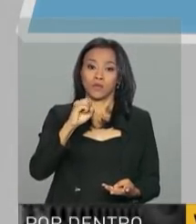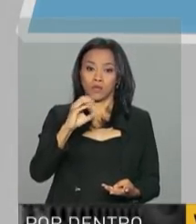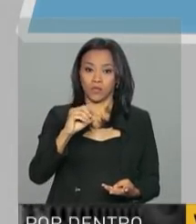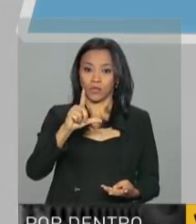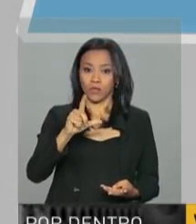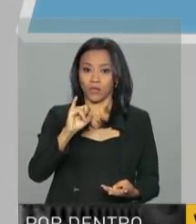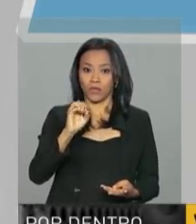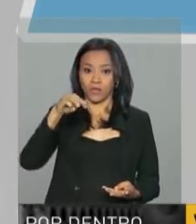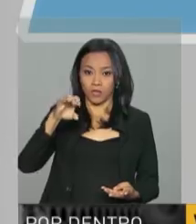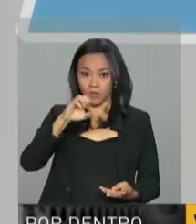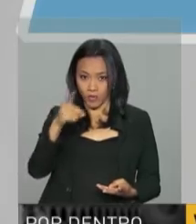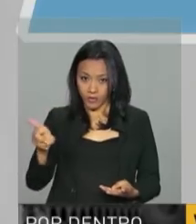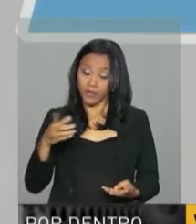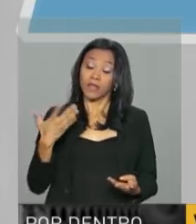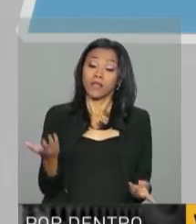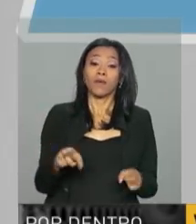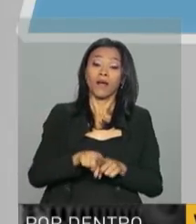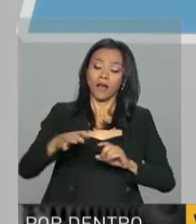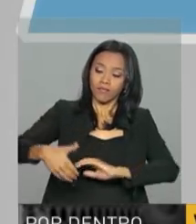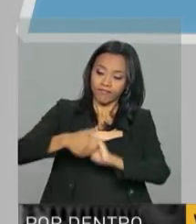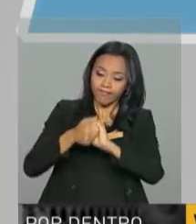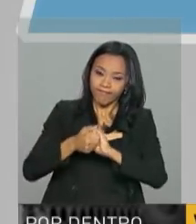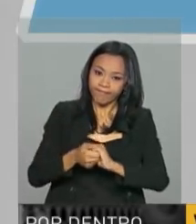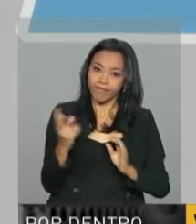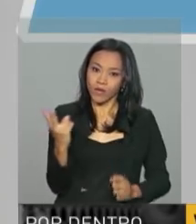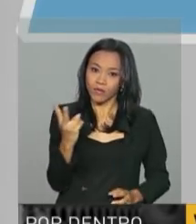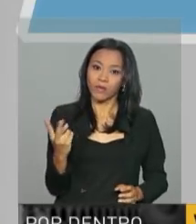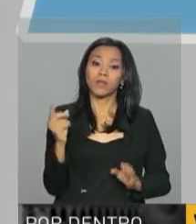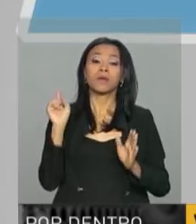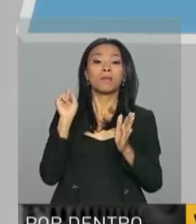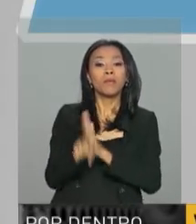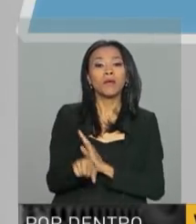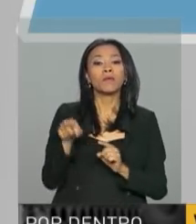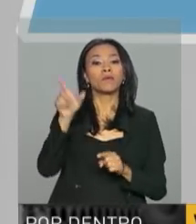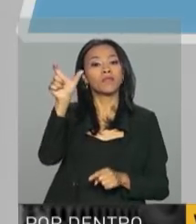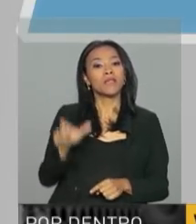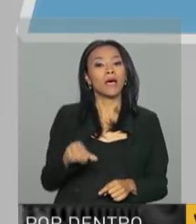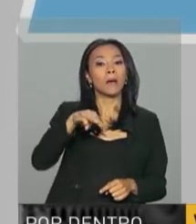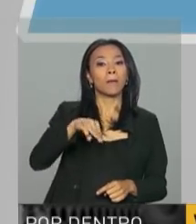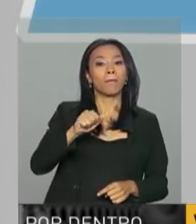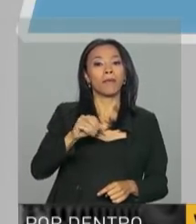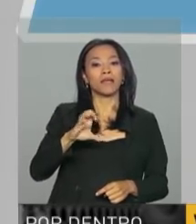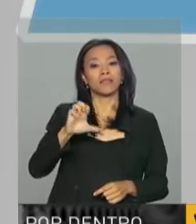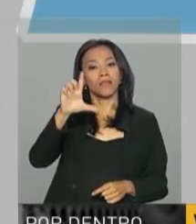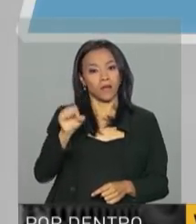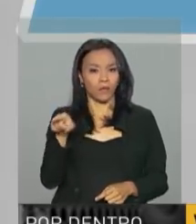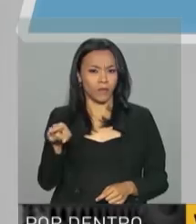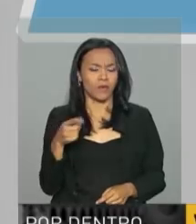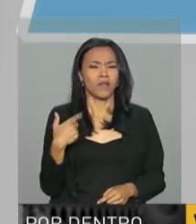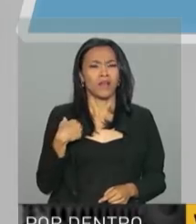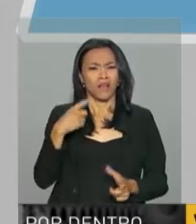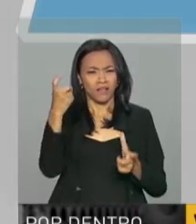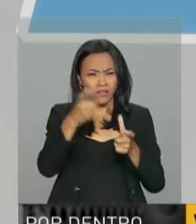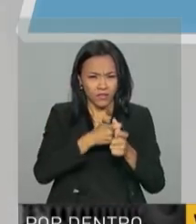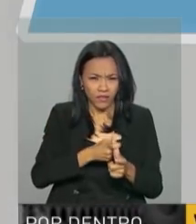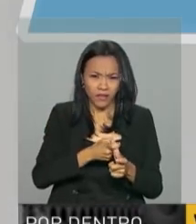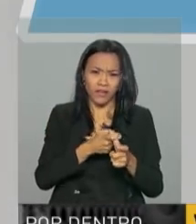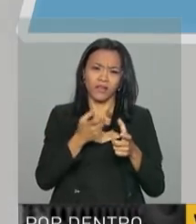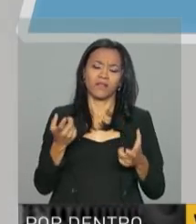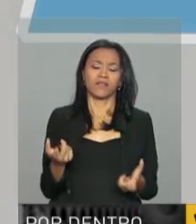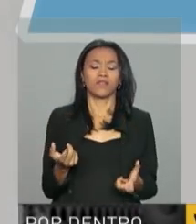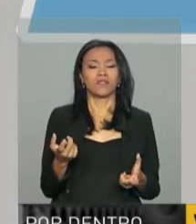então aos convidados e encaminho a primeira pergunta ao Dr. Marcelo Caetano. Dr. Marcelo, o déficit nominal